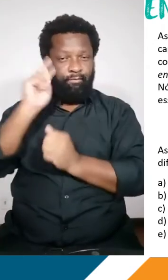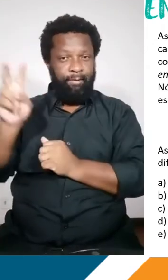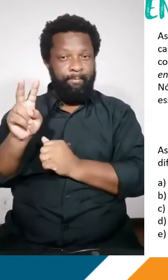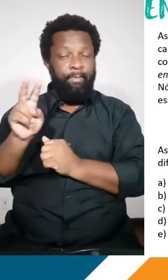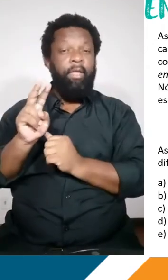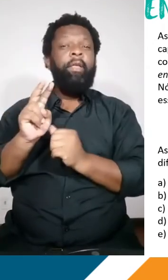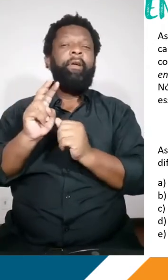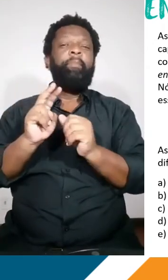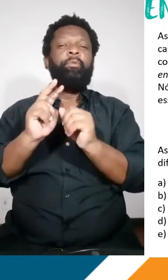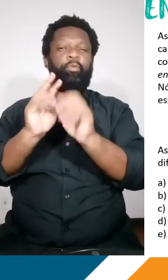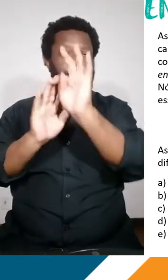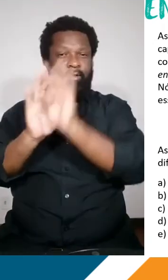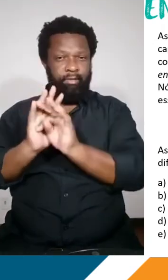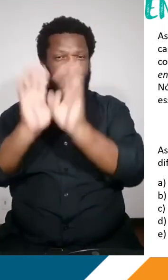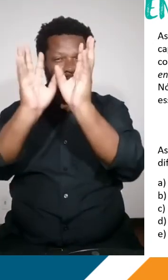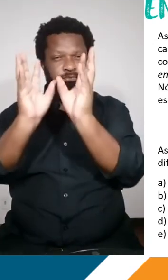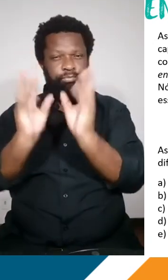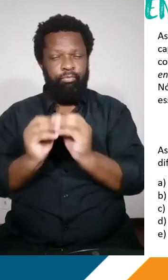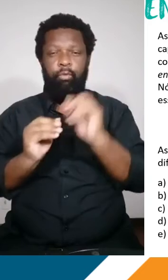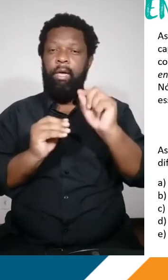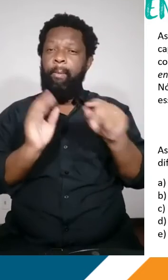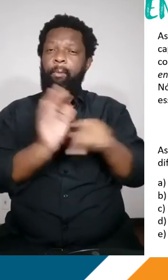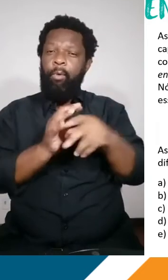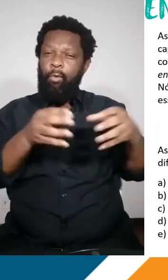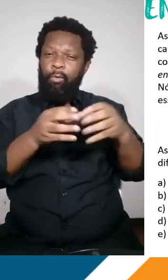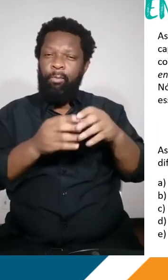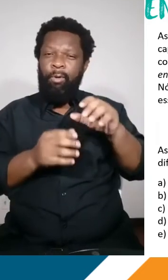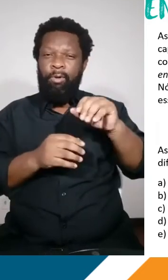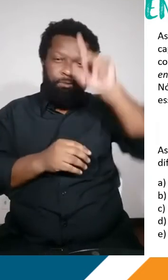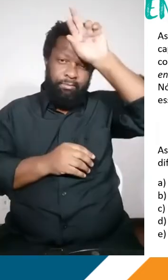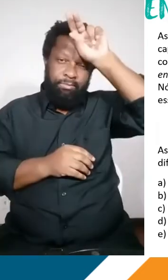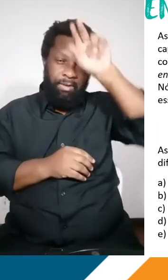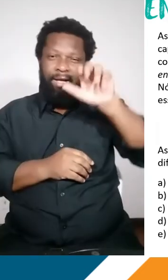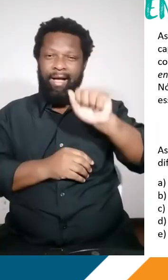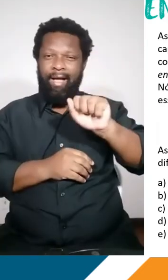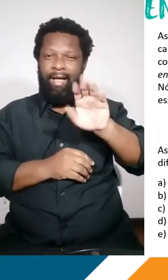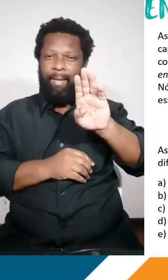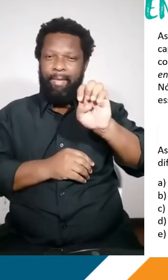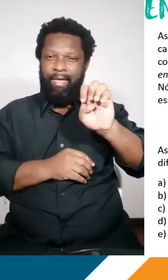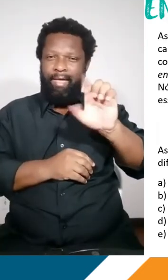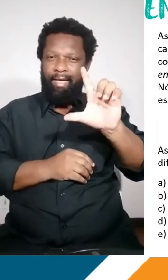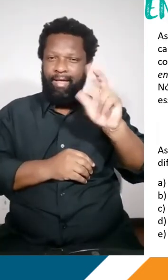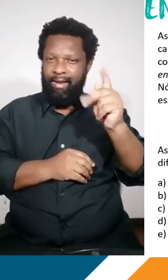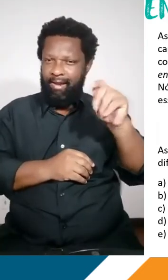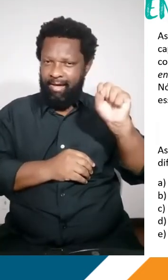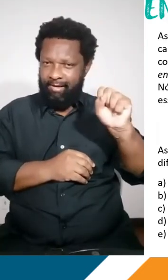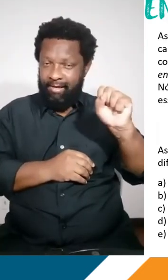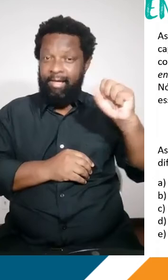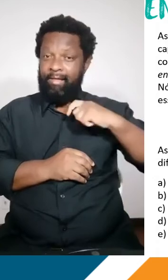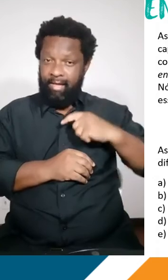vocês. As abelhas utilizam a sinalização química para distinguir a abelha rainha de uma operária, sendo capazes